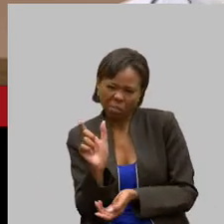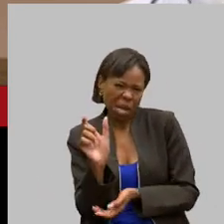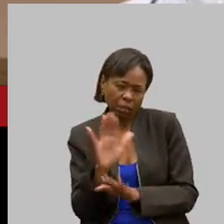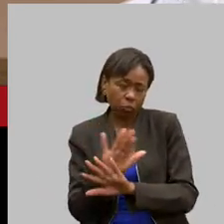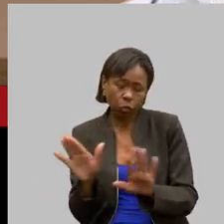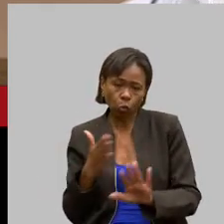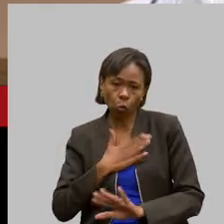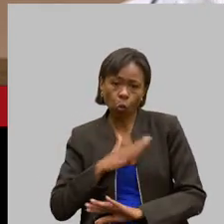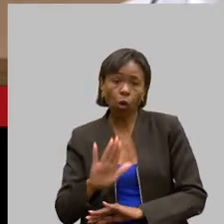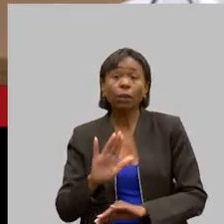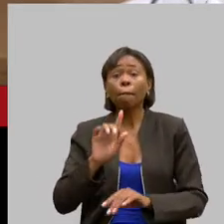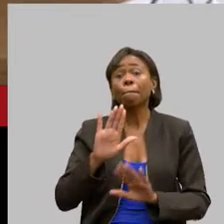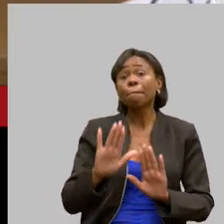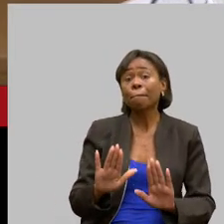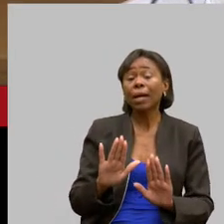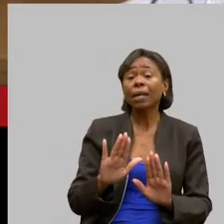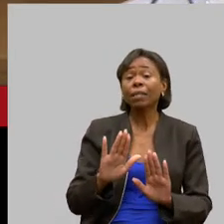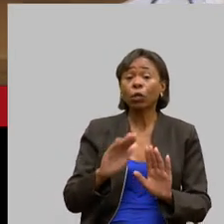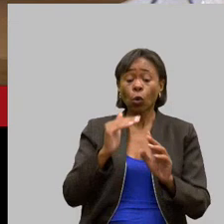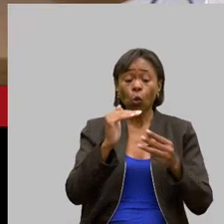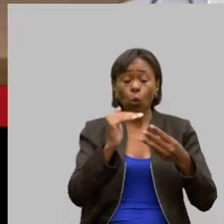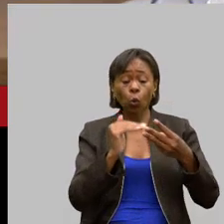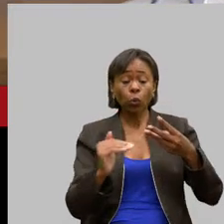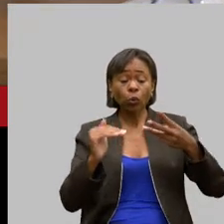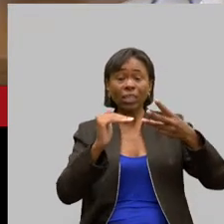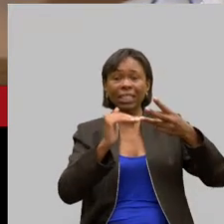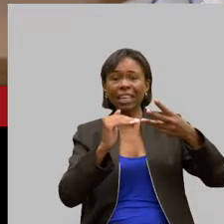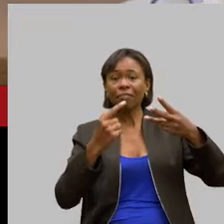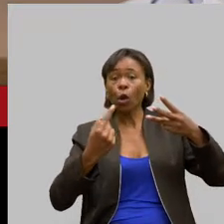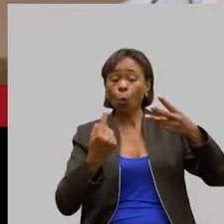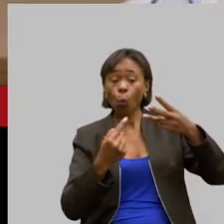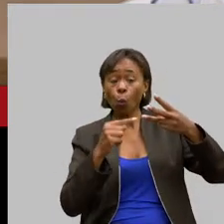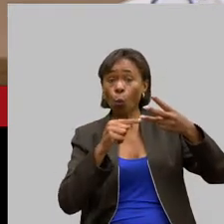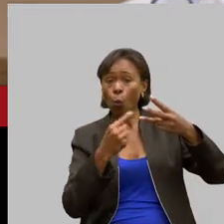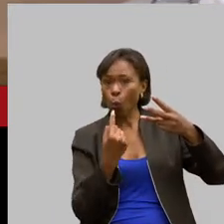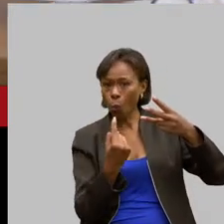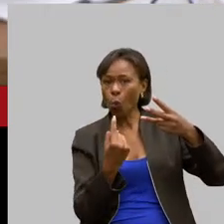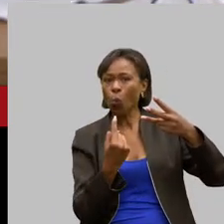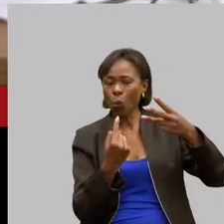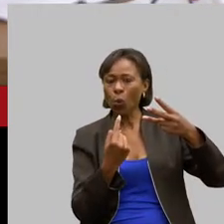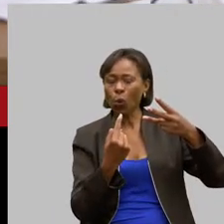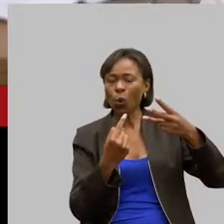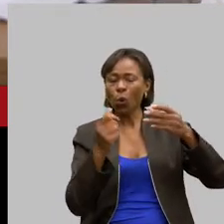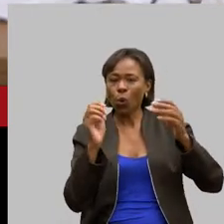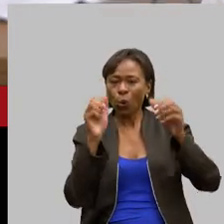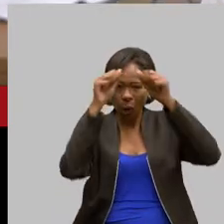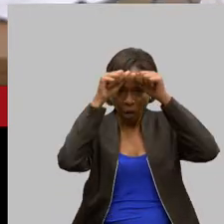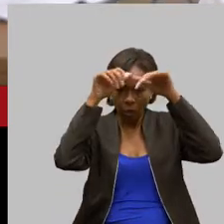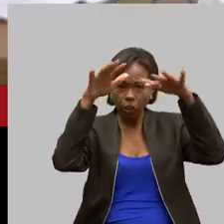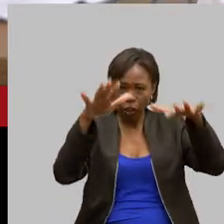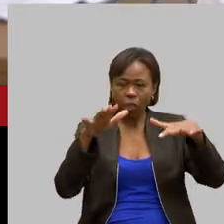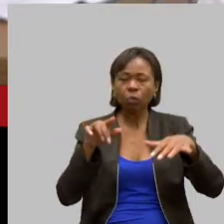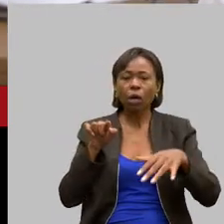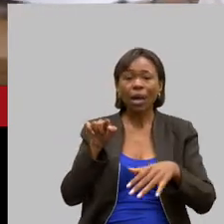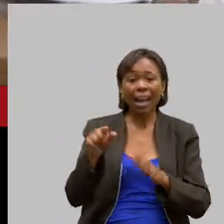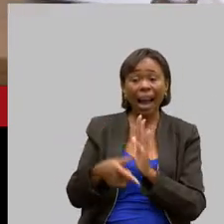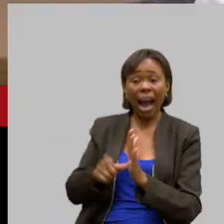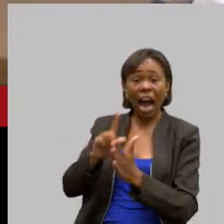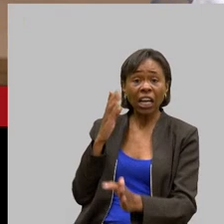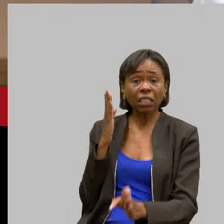descoberto foi catalogado por asperge em 1944 num